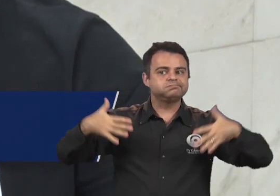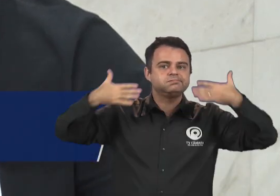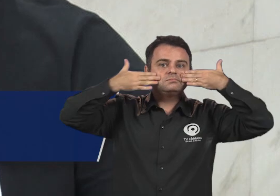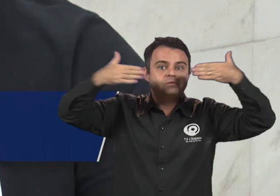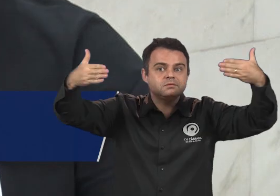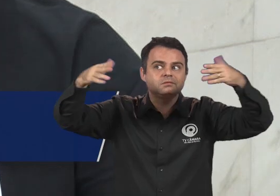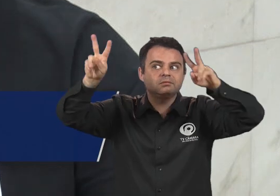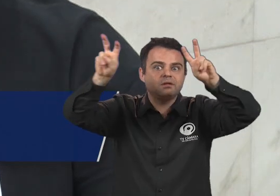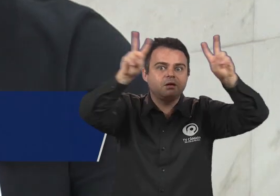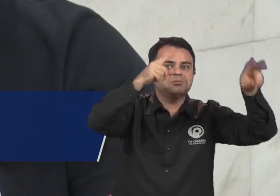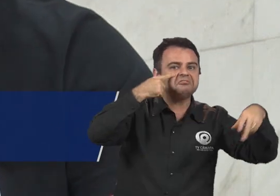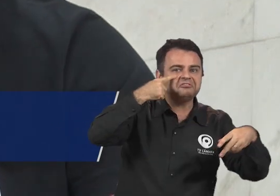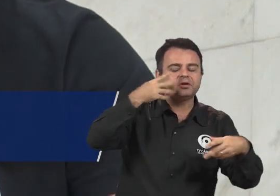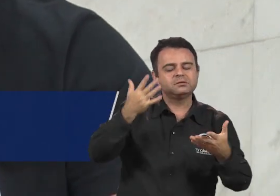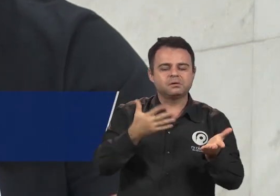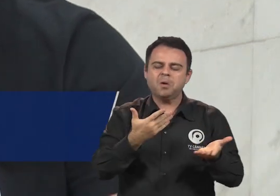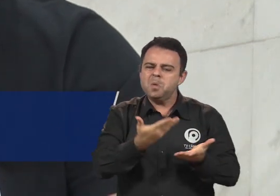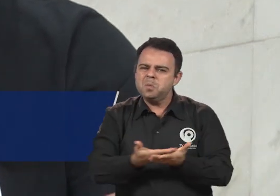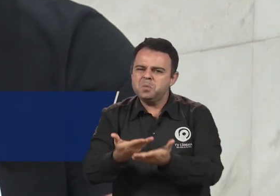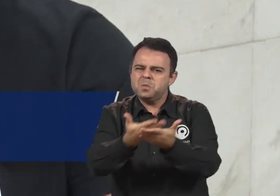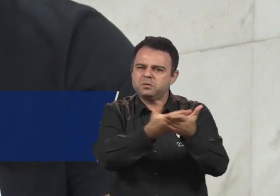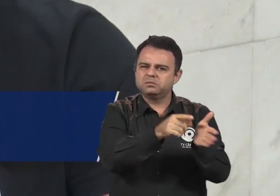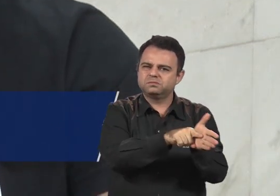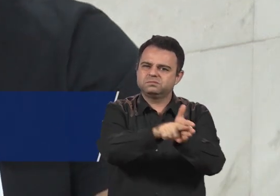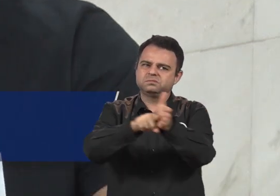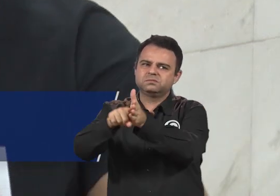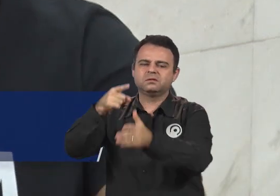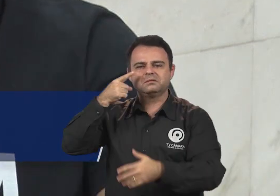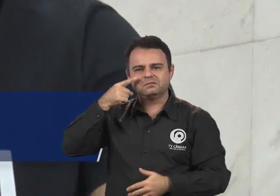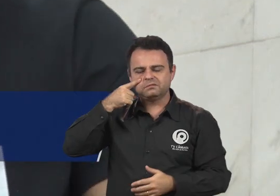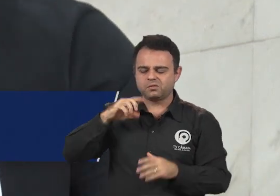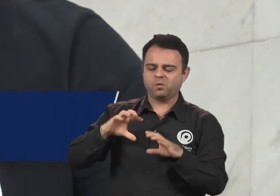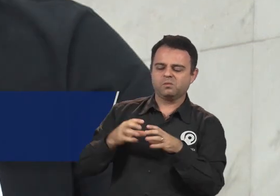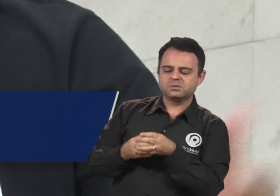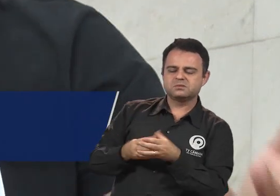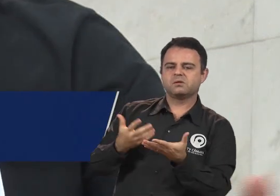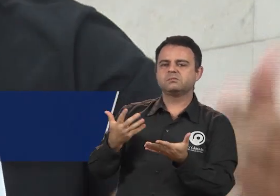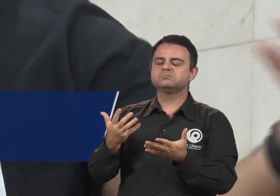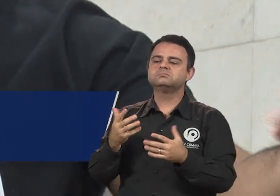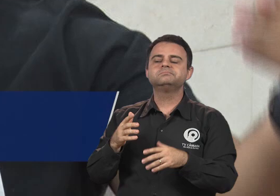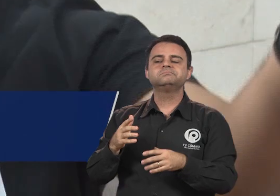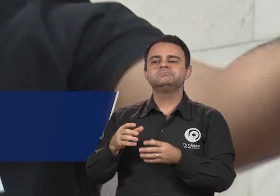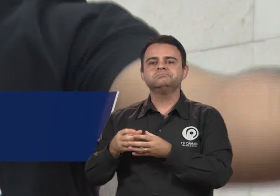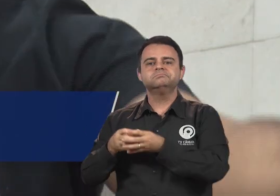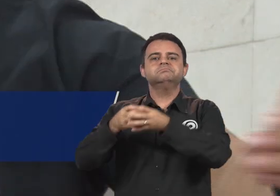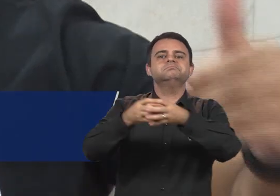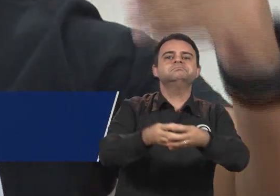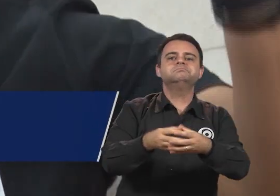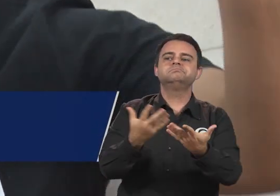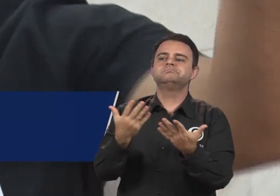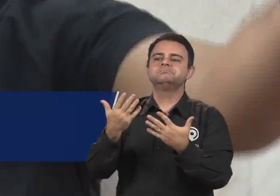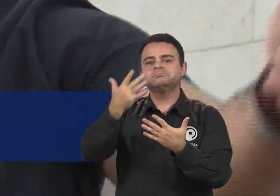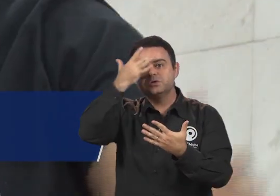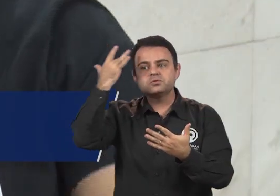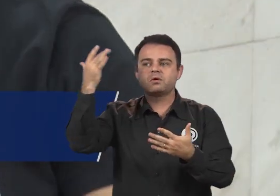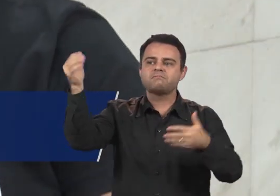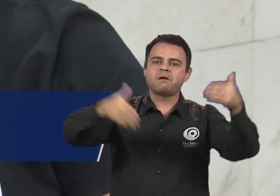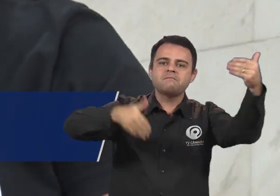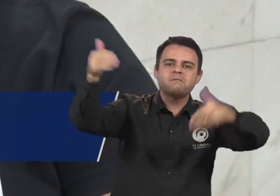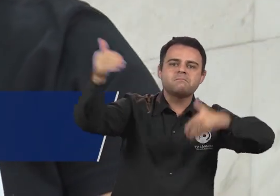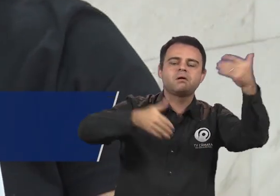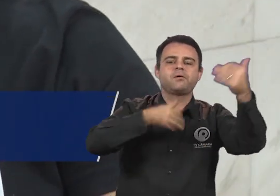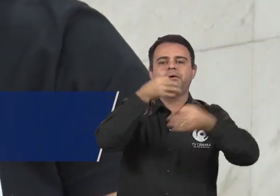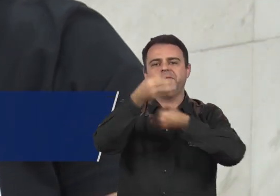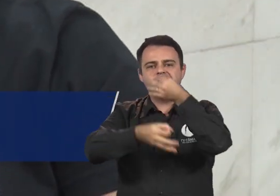ter um contato ainda mais próximo junto às comissões e perante a população, para que a população venha aqui, para que a população fale, deixe suas